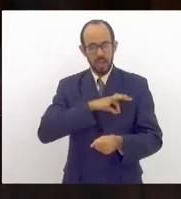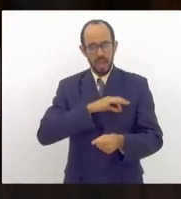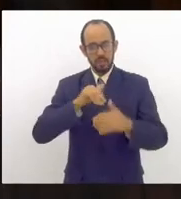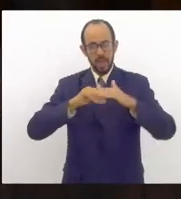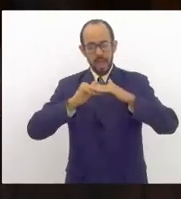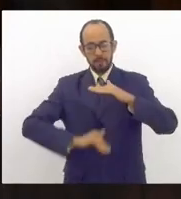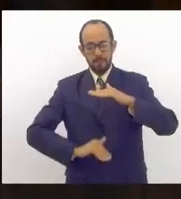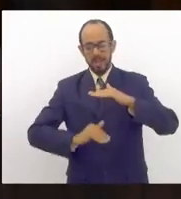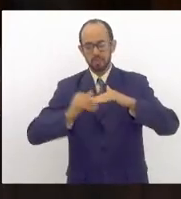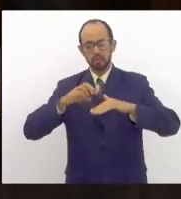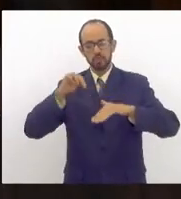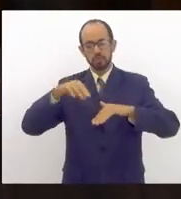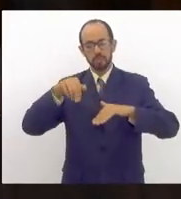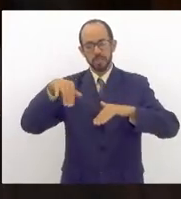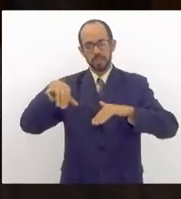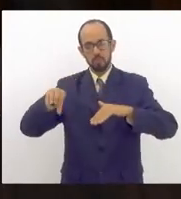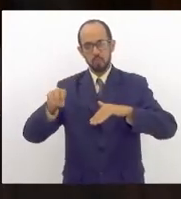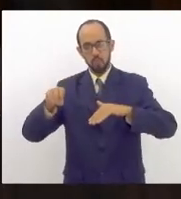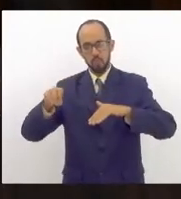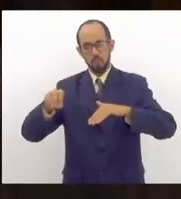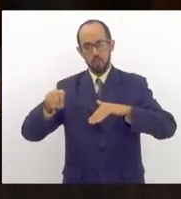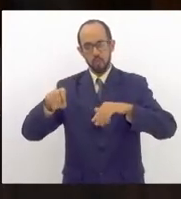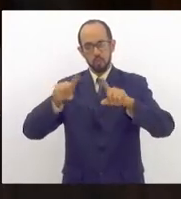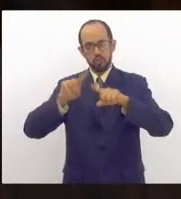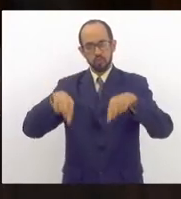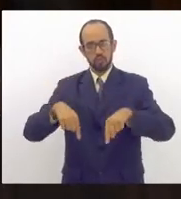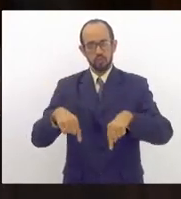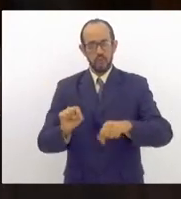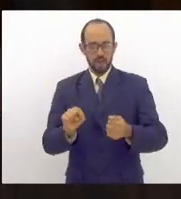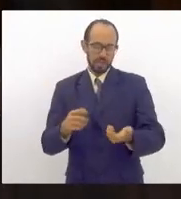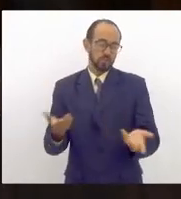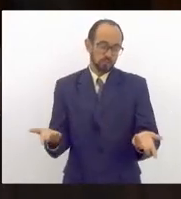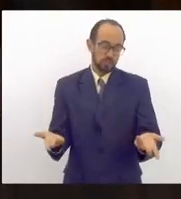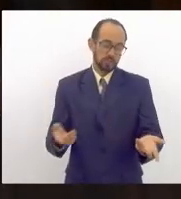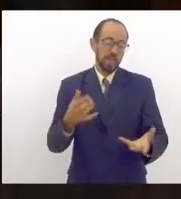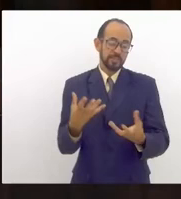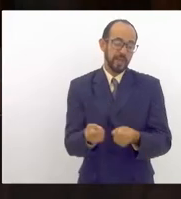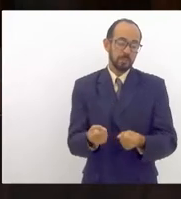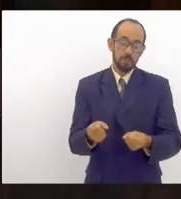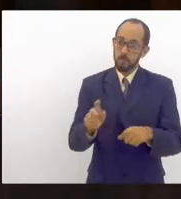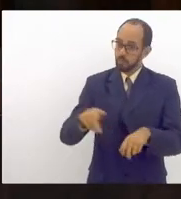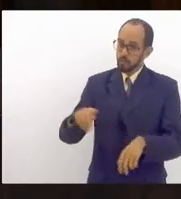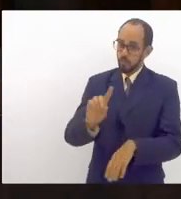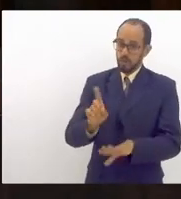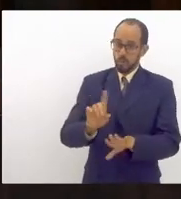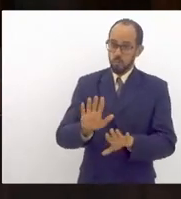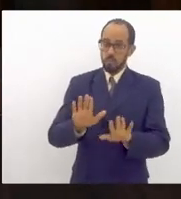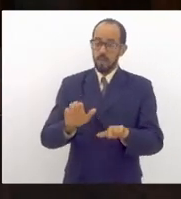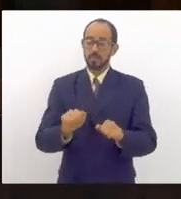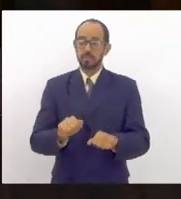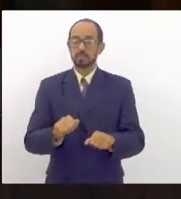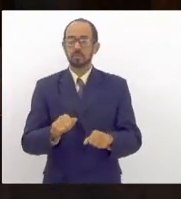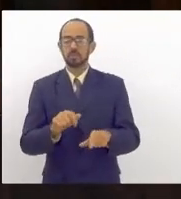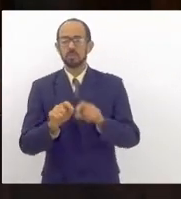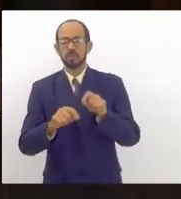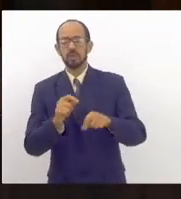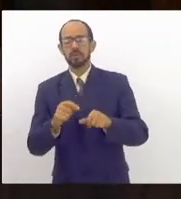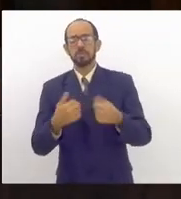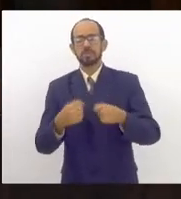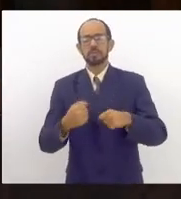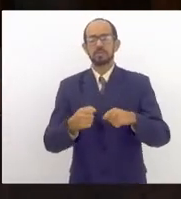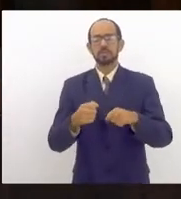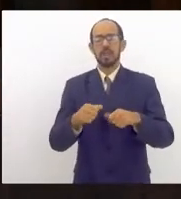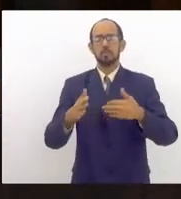gente fala não professores mas os funcionários de escola de carreira e aí a gente falava que é insignia tinha que ser nenhum salário abaixo do